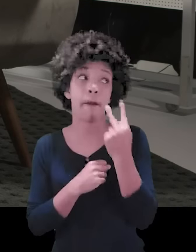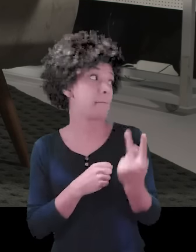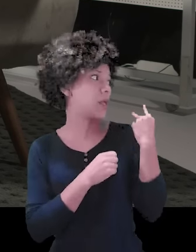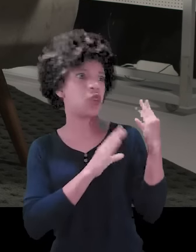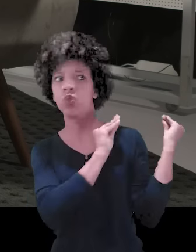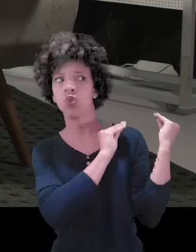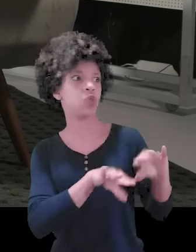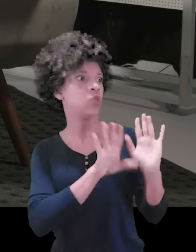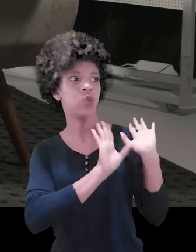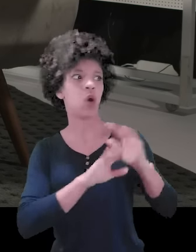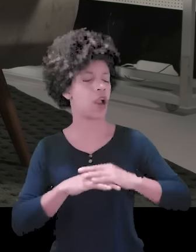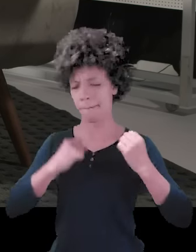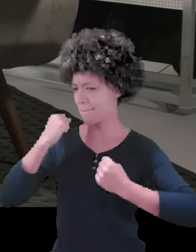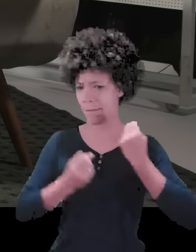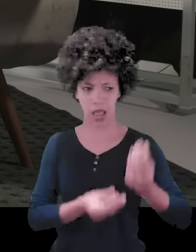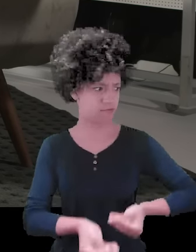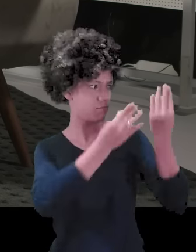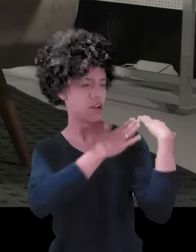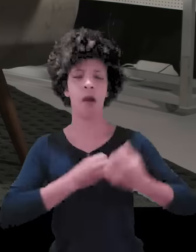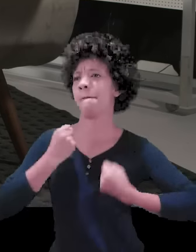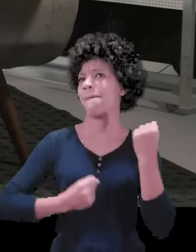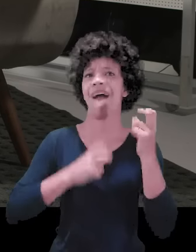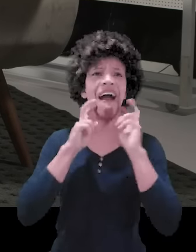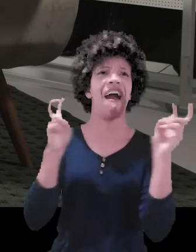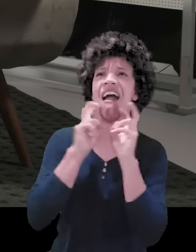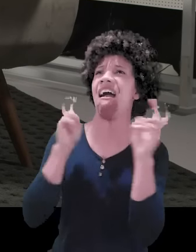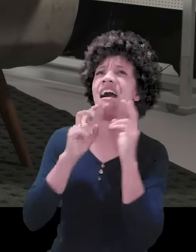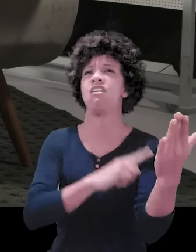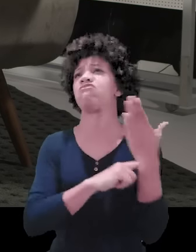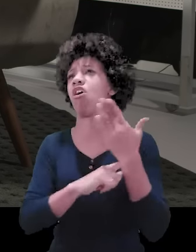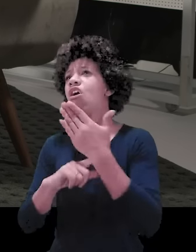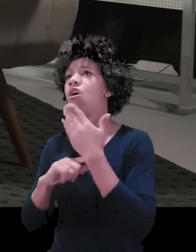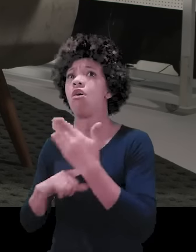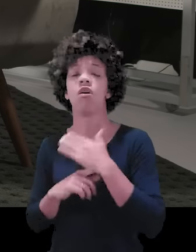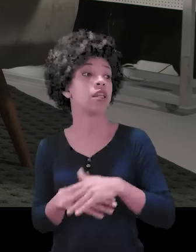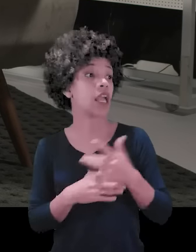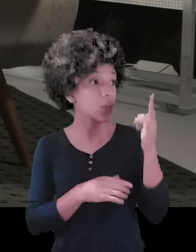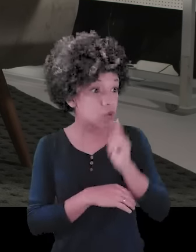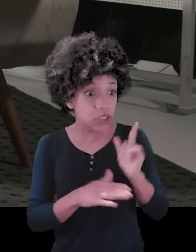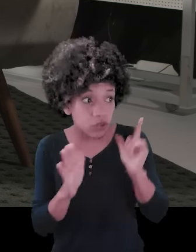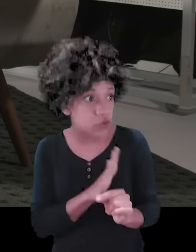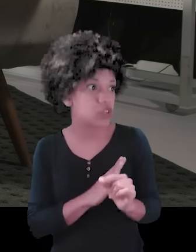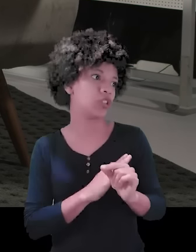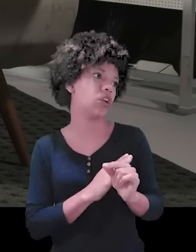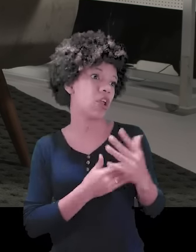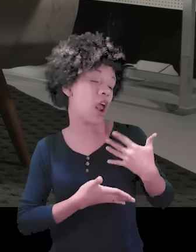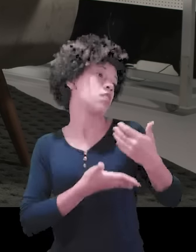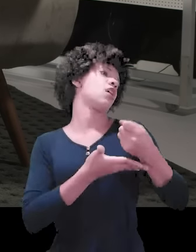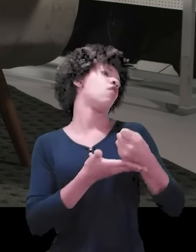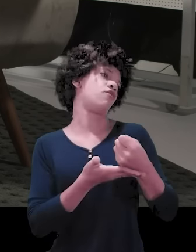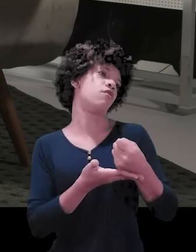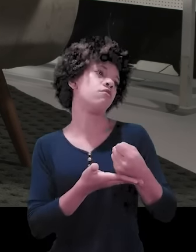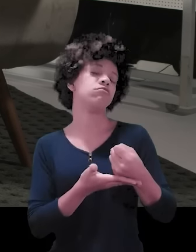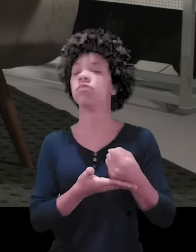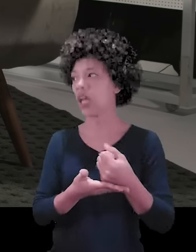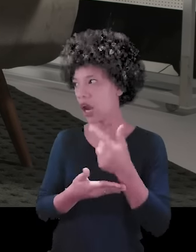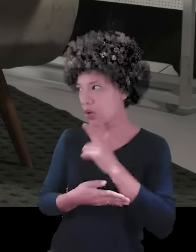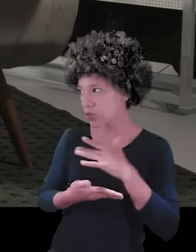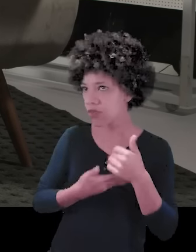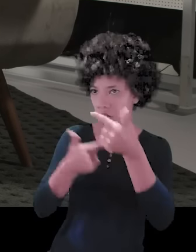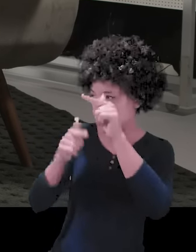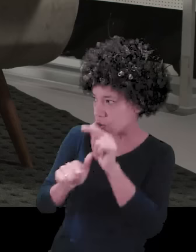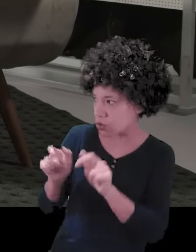amanhã tem ela saiu correndo correndo e gritando pedindo ajuda e daí foi que ela conseguiu salvar a vida dela e sua